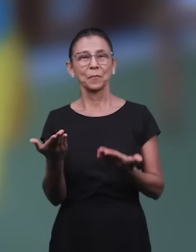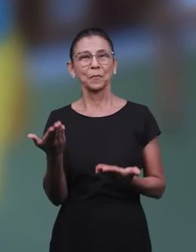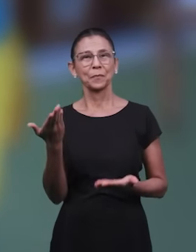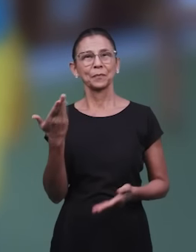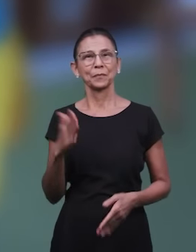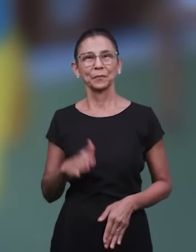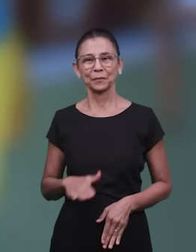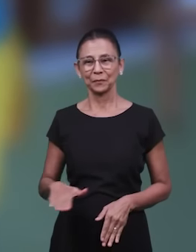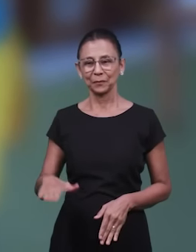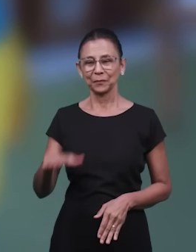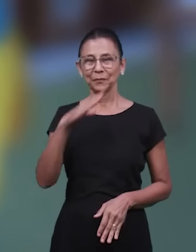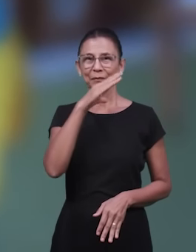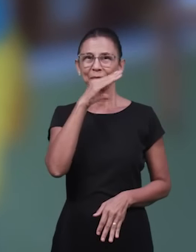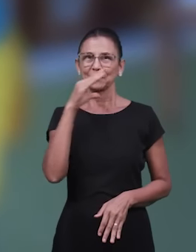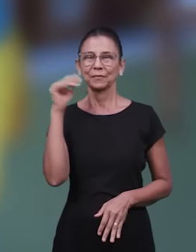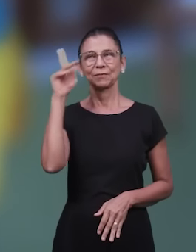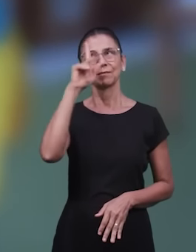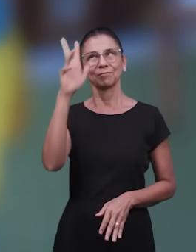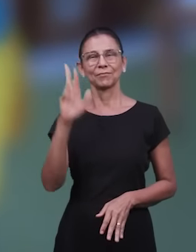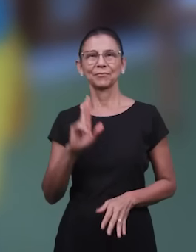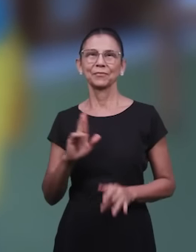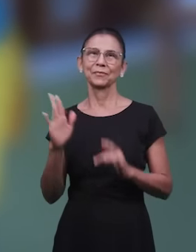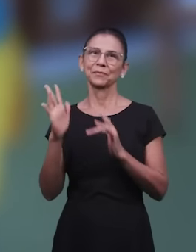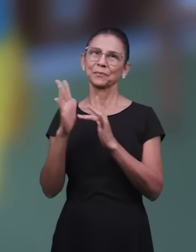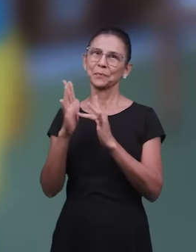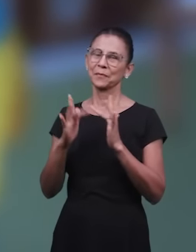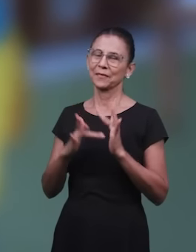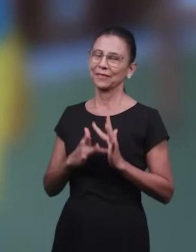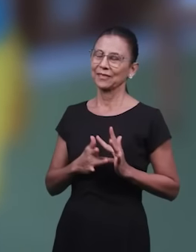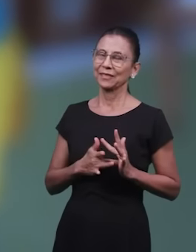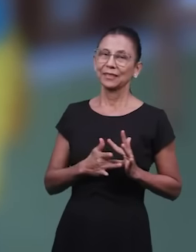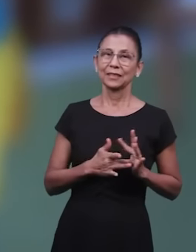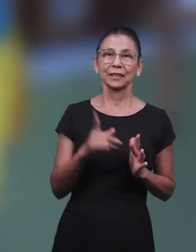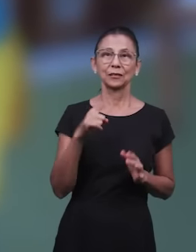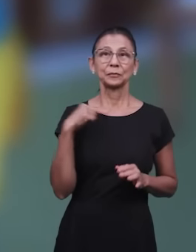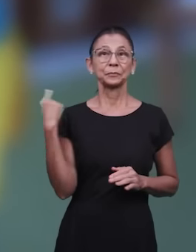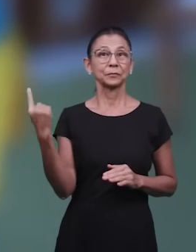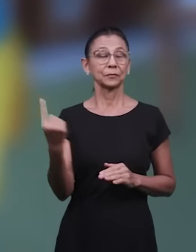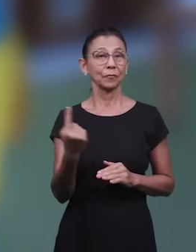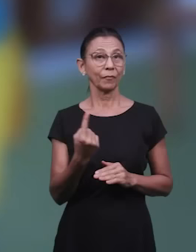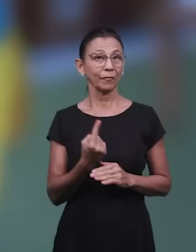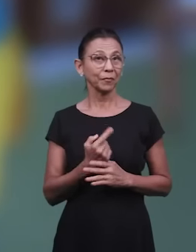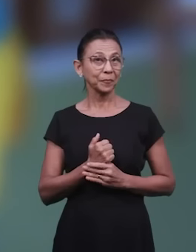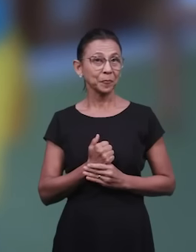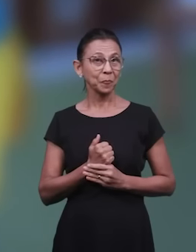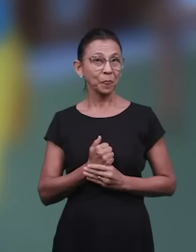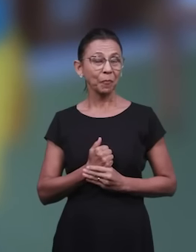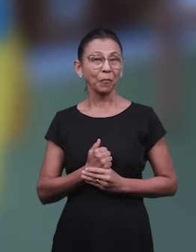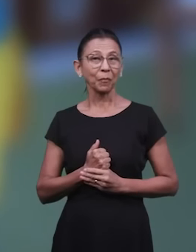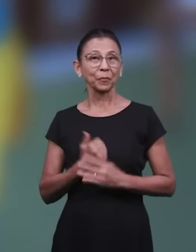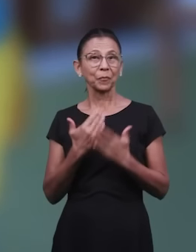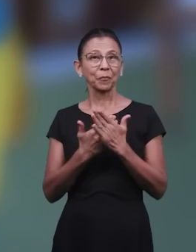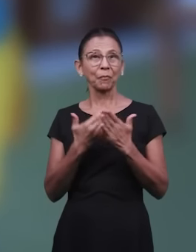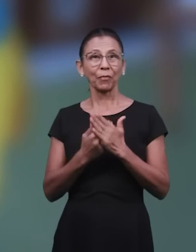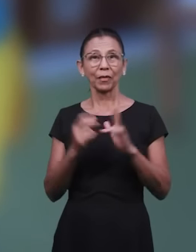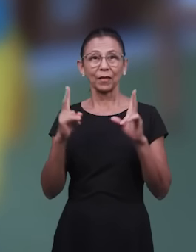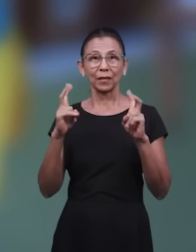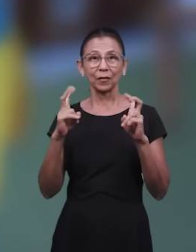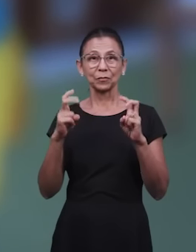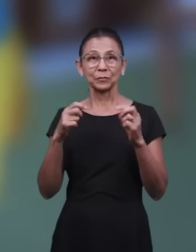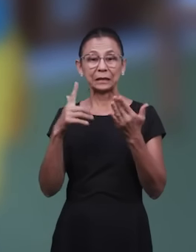Eu cumprimento as crianças, intermediários e adolescentes com a paz do Senhor. Nós estamos estudando